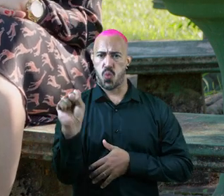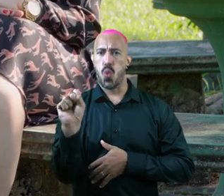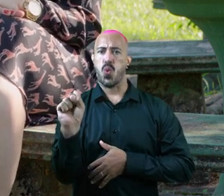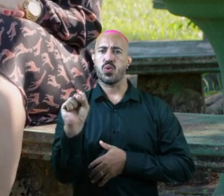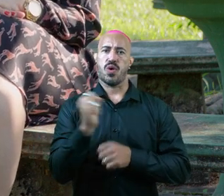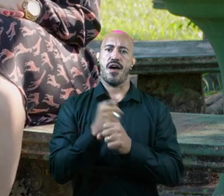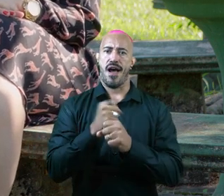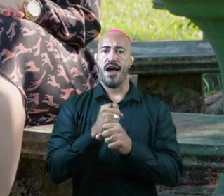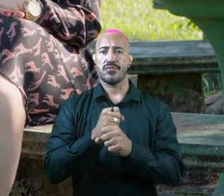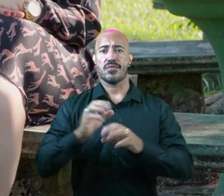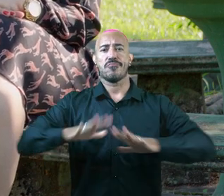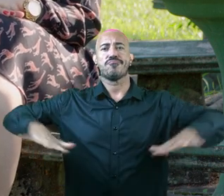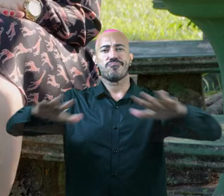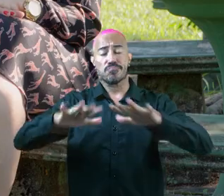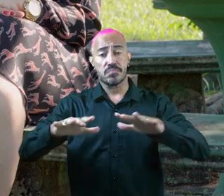minha vida,